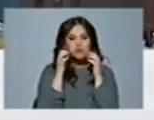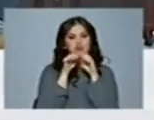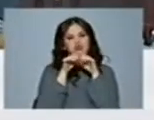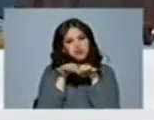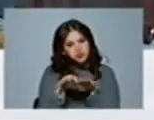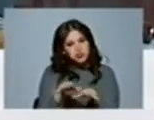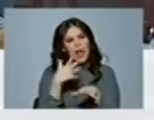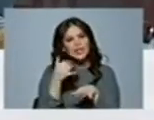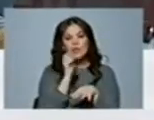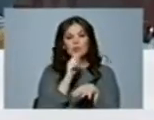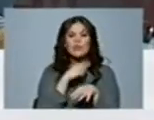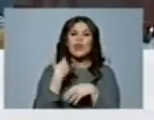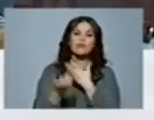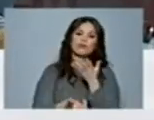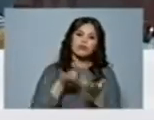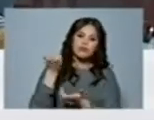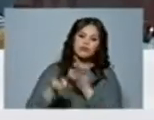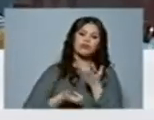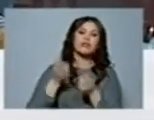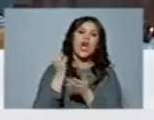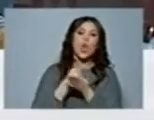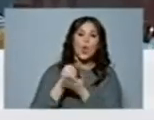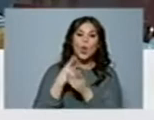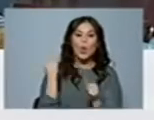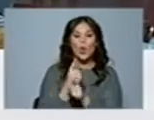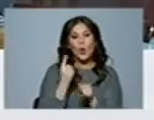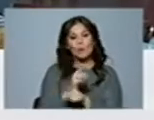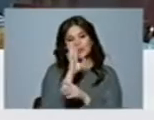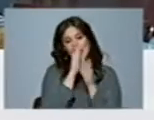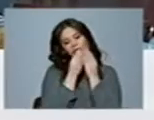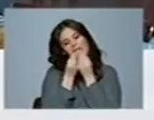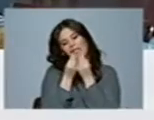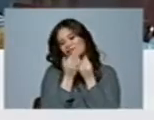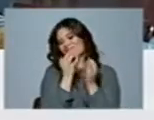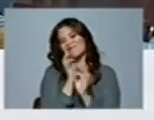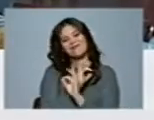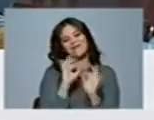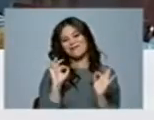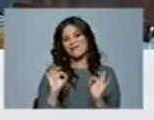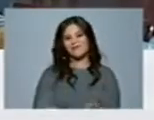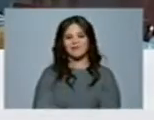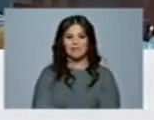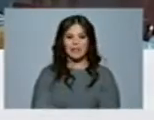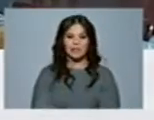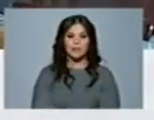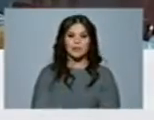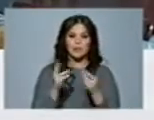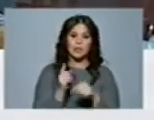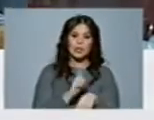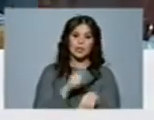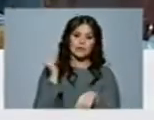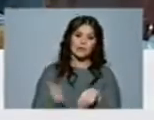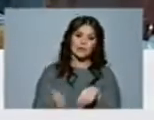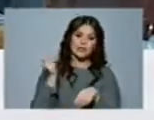depois nós possamos cozinhar os legumes e ficarmos com o sabor com todo. Com o sabor da carne. Na carne, sim, senhora. Quanto tempo fica a cozer?